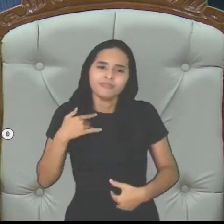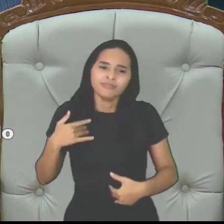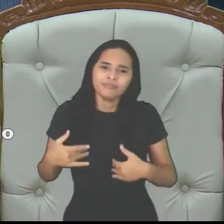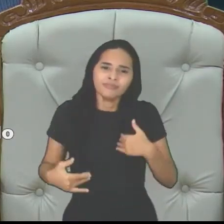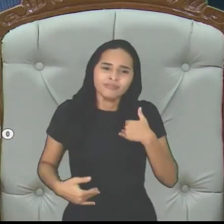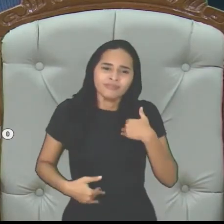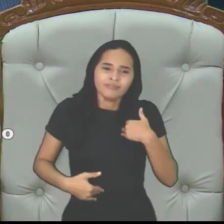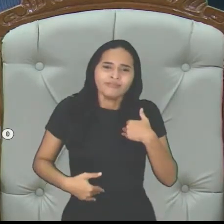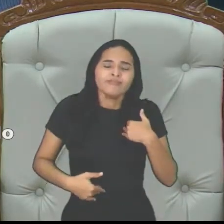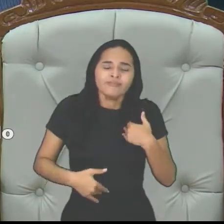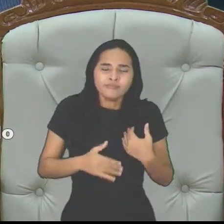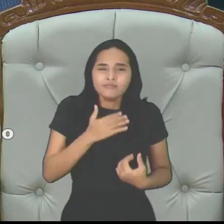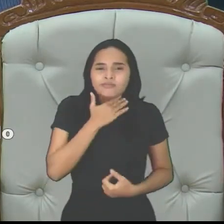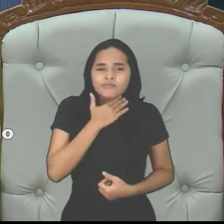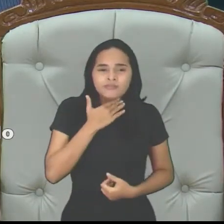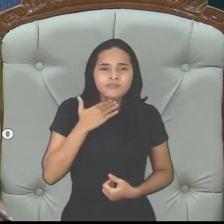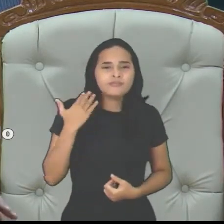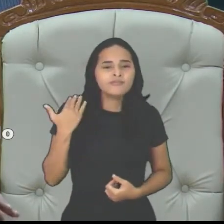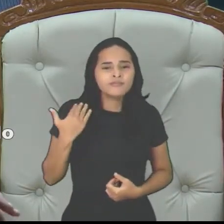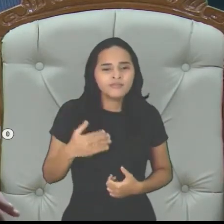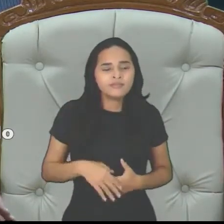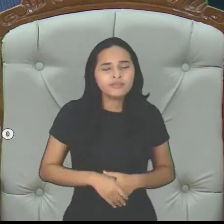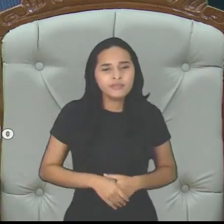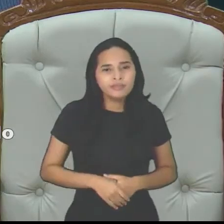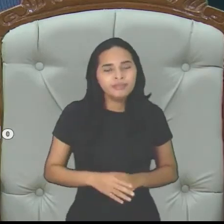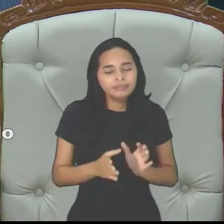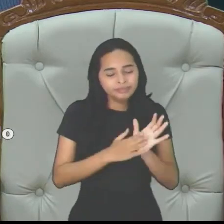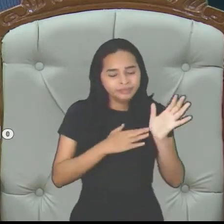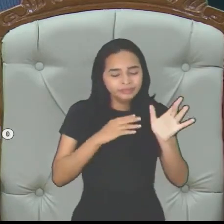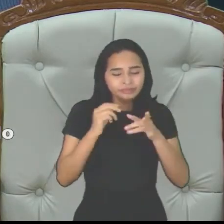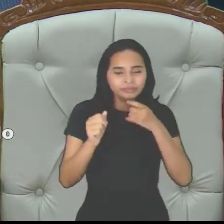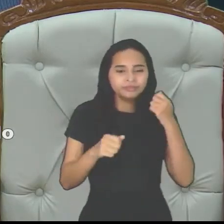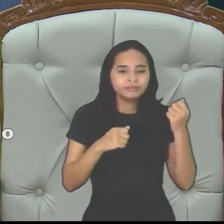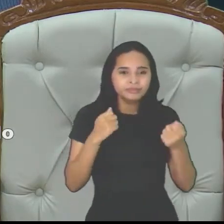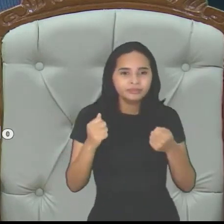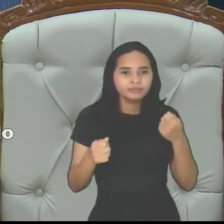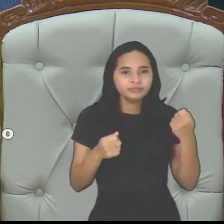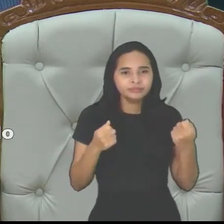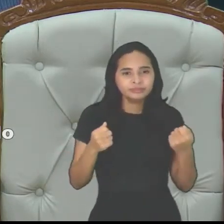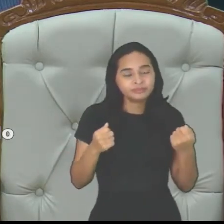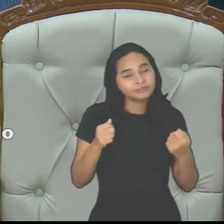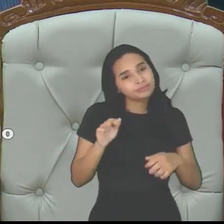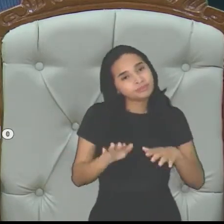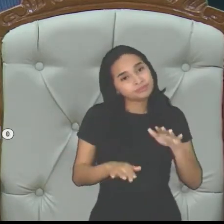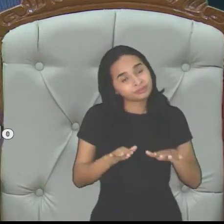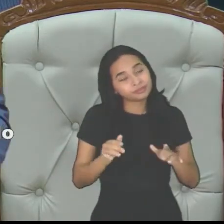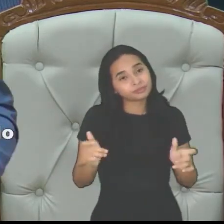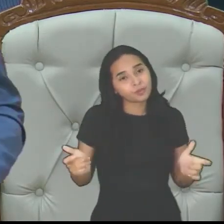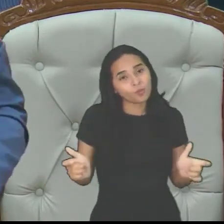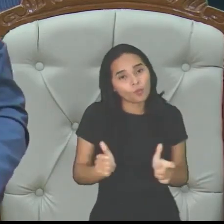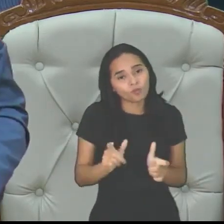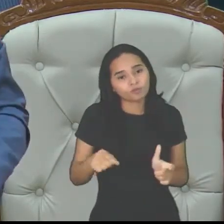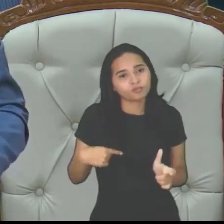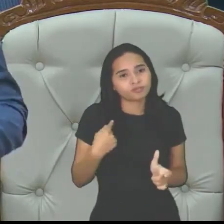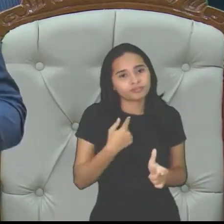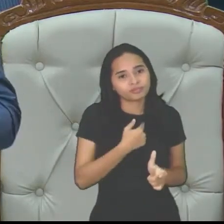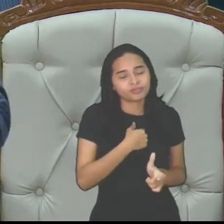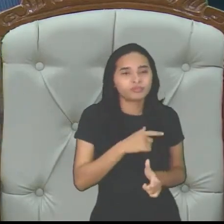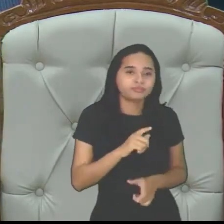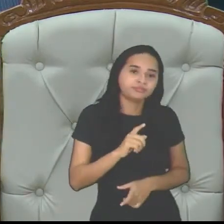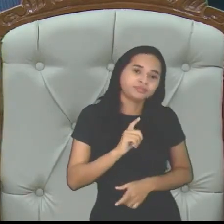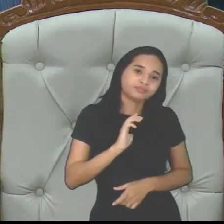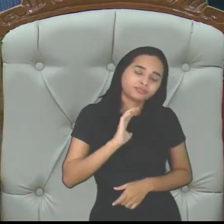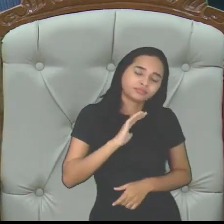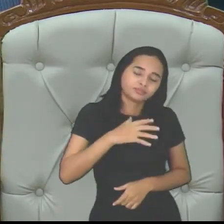corpo desta morte? Aleluia. Talvez poucos de nós teríamos coragem de dizer